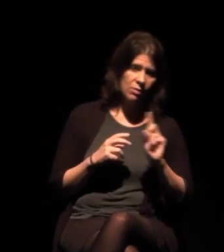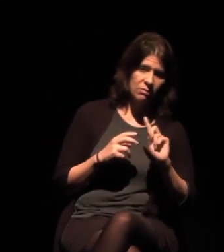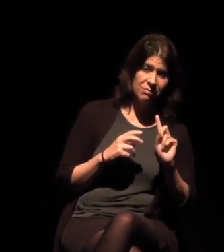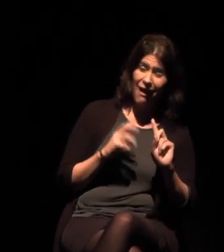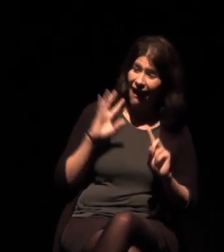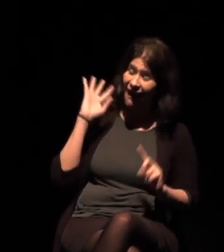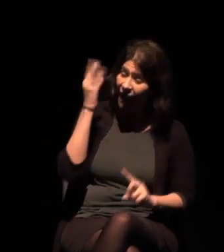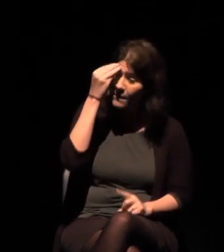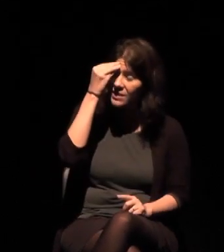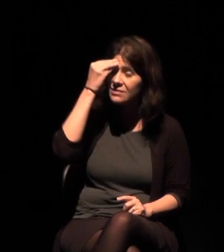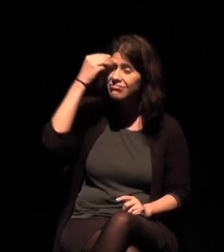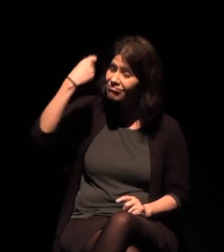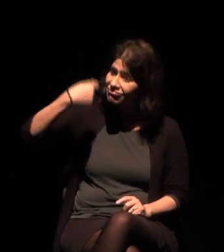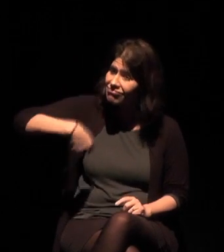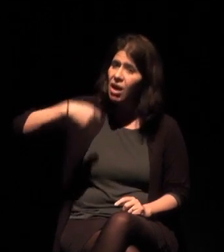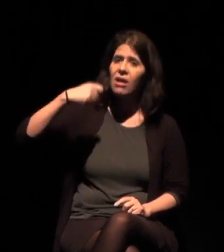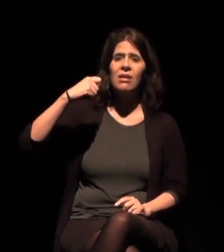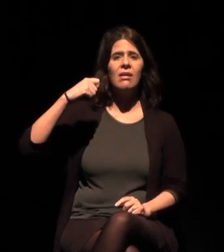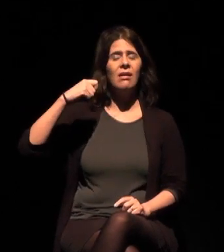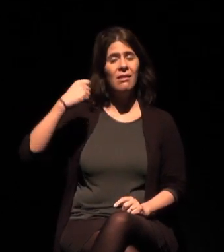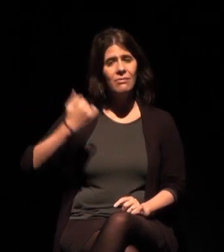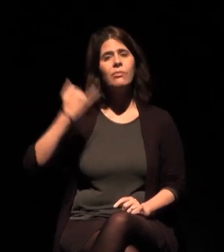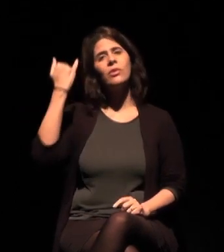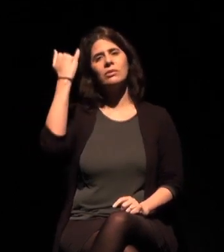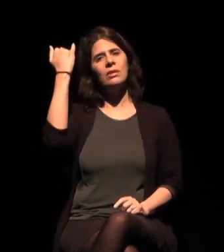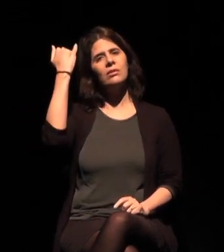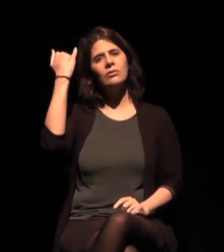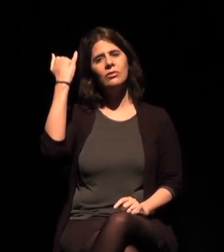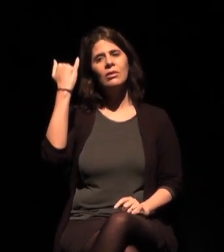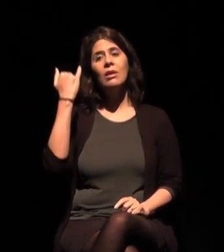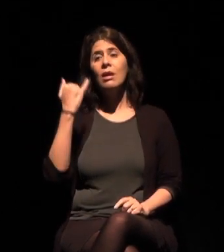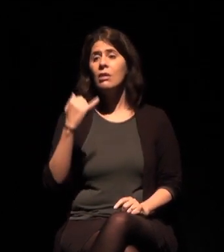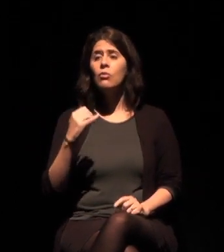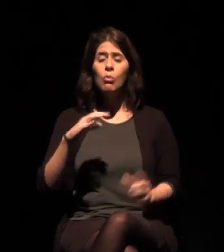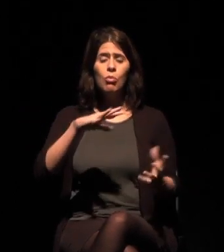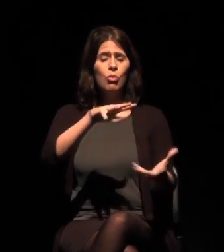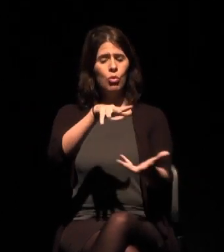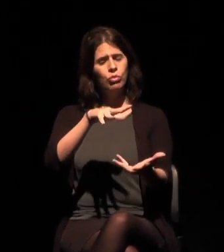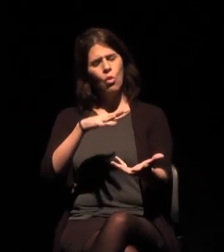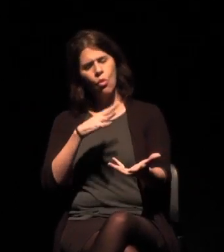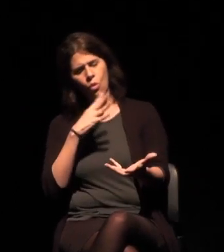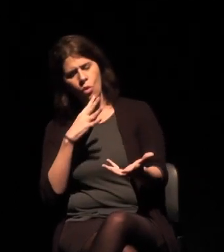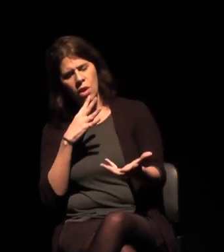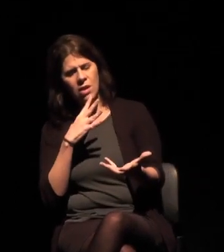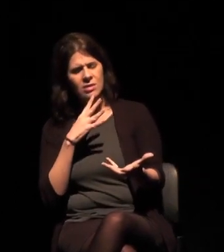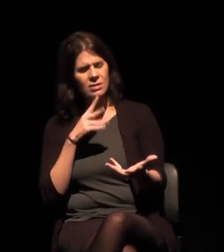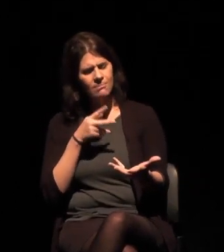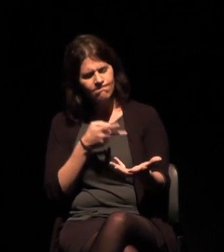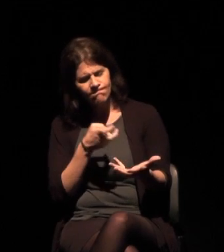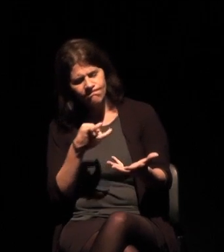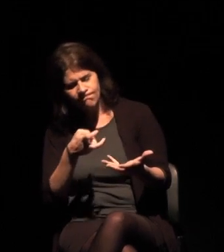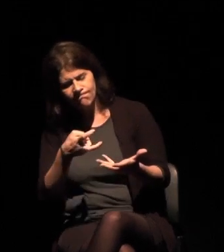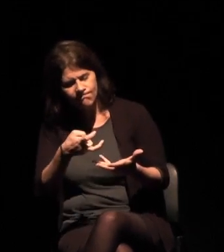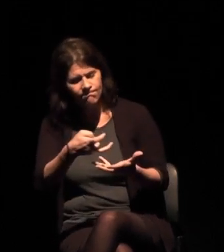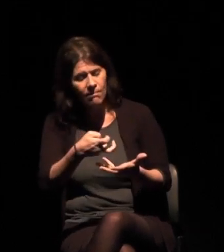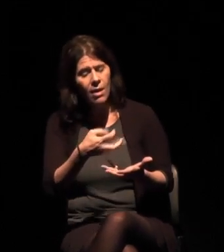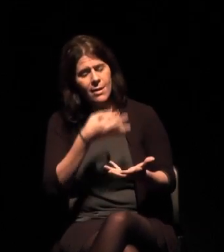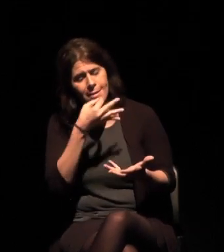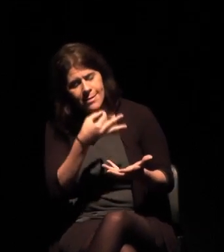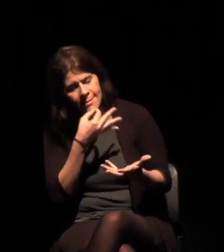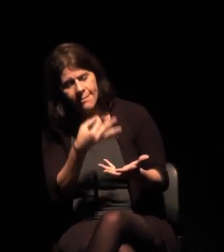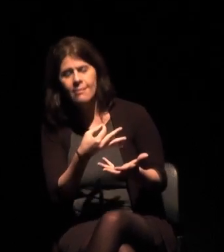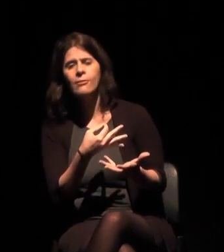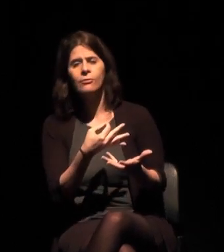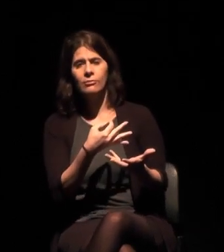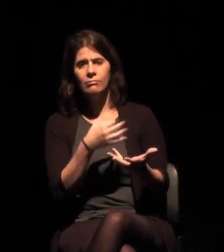de fora a capacidade de conhecer o mundo em que vive e ter um pensamento crítico sobre ela e desse ponto de vista